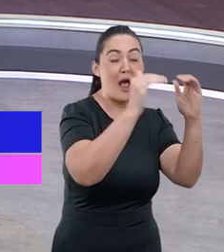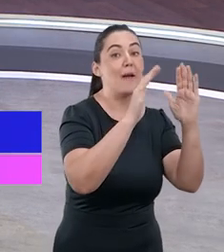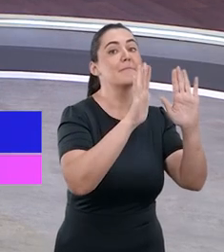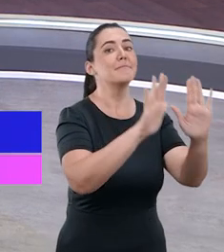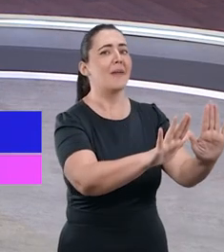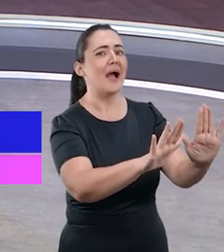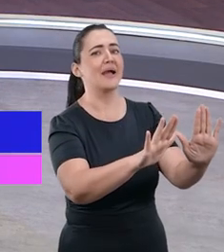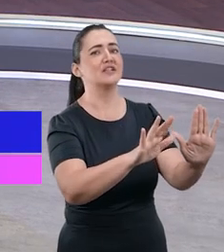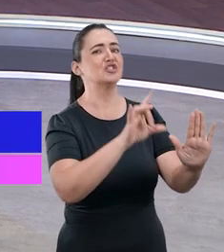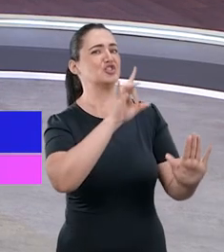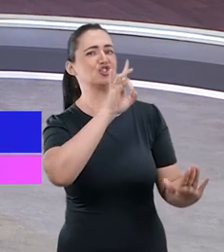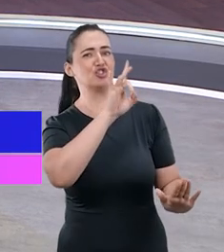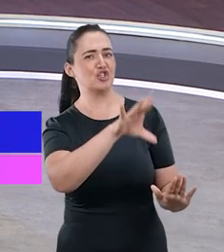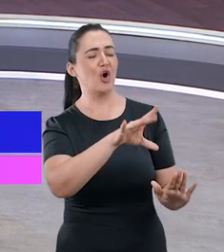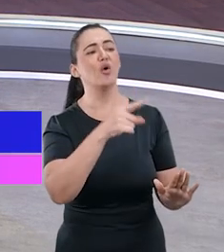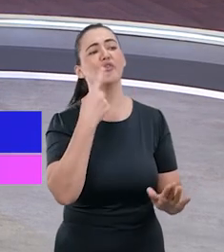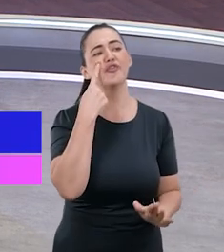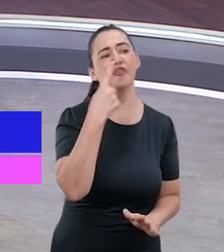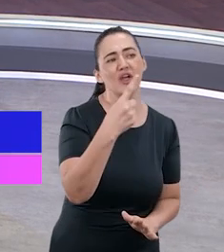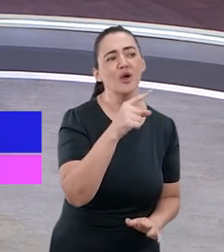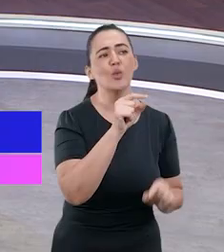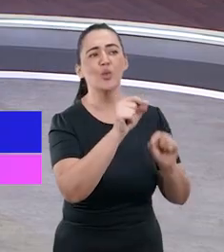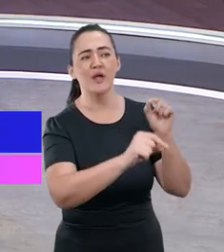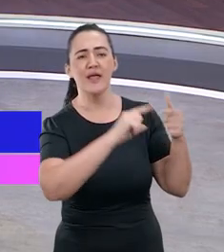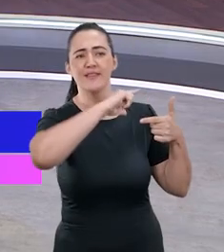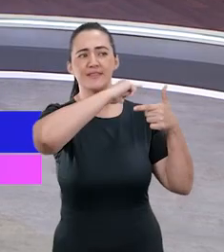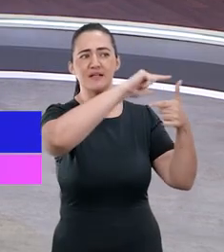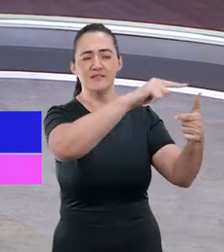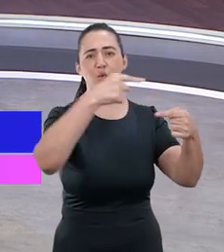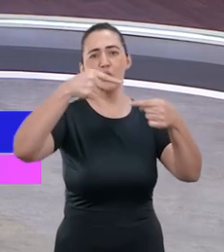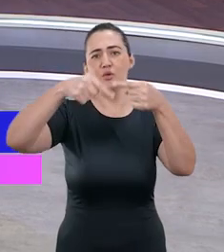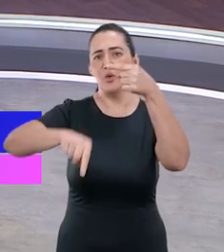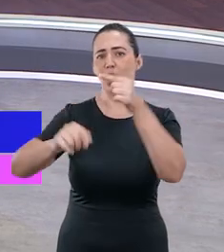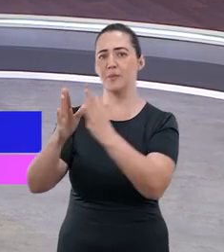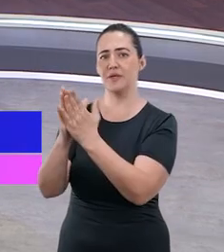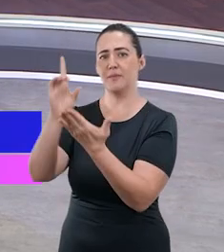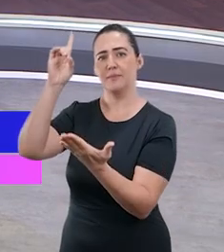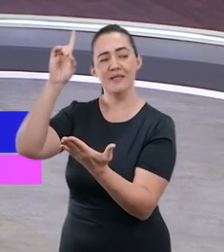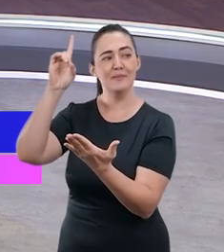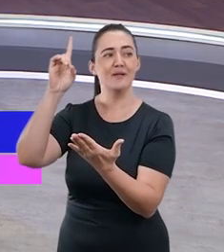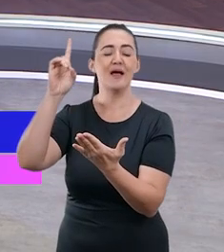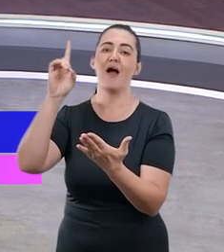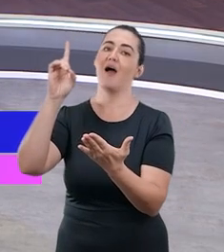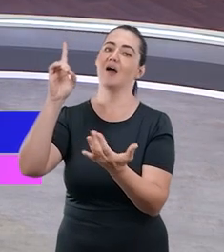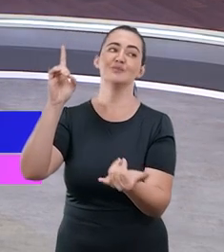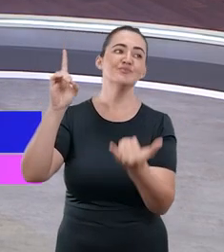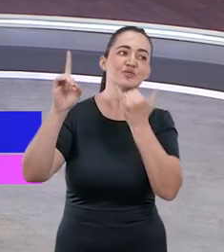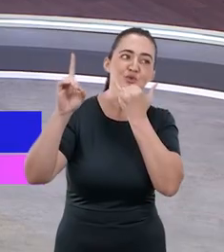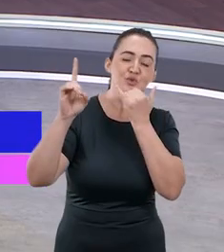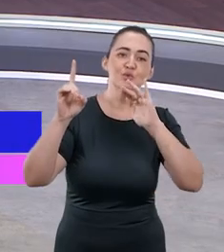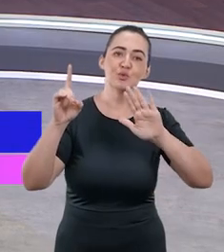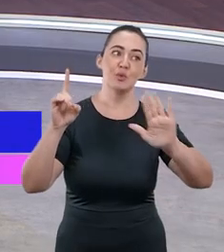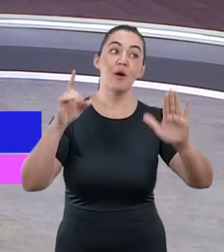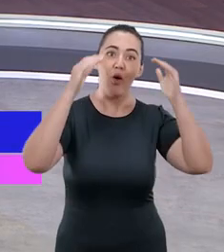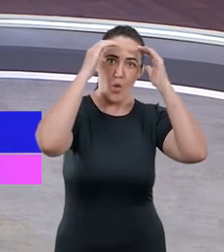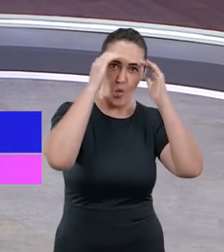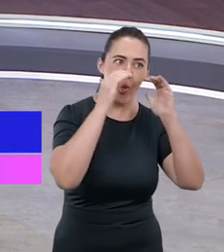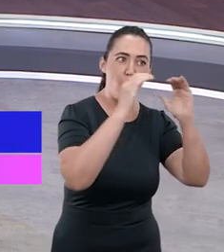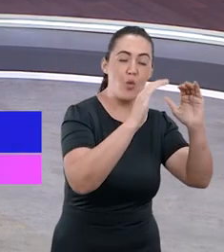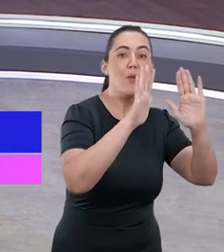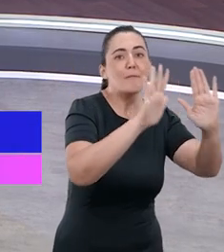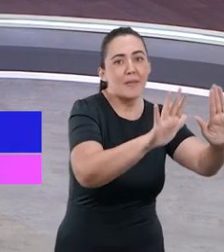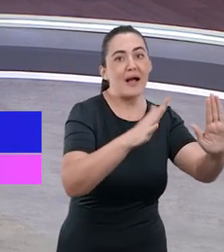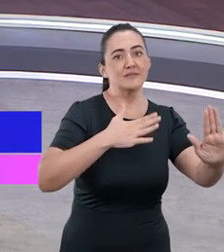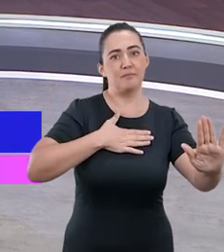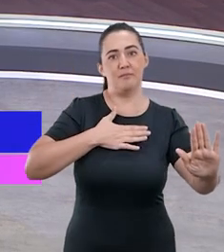passo de fé, romper contradições e passar a viver com a revelação não tem nada a ver com desonrar o seu pai